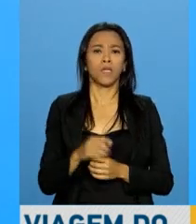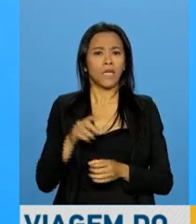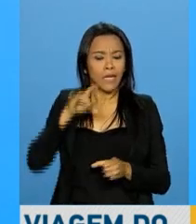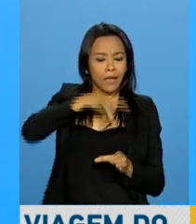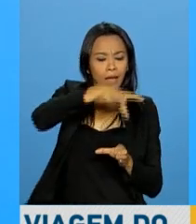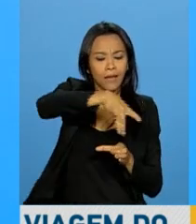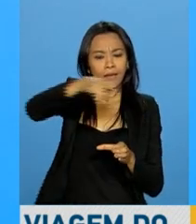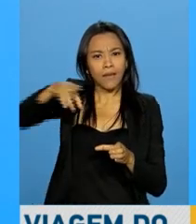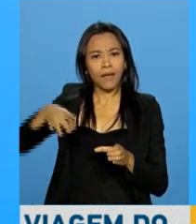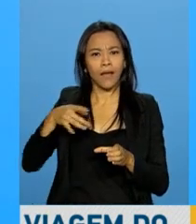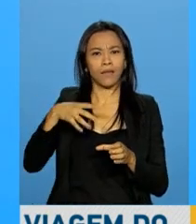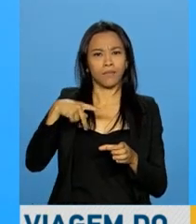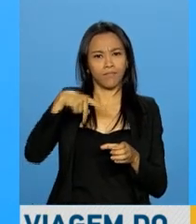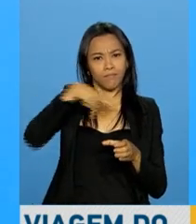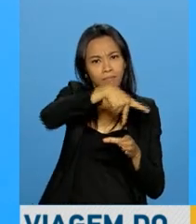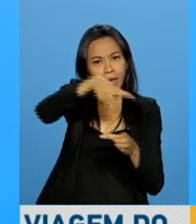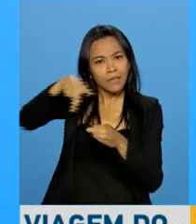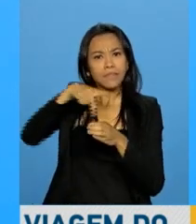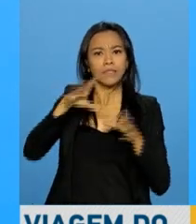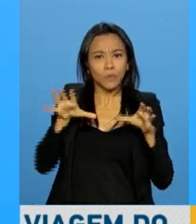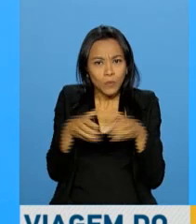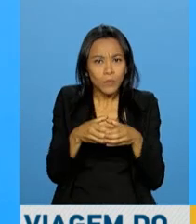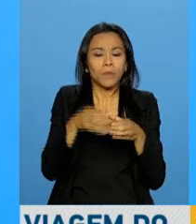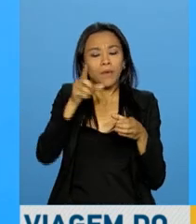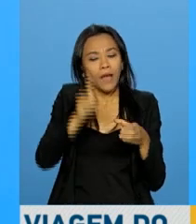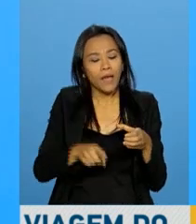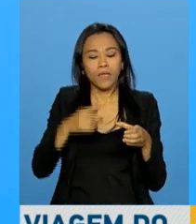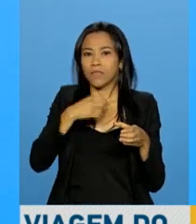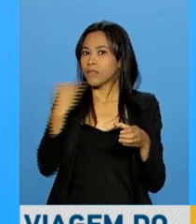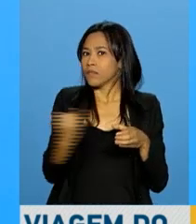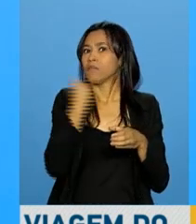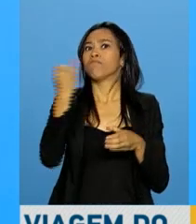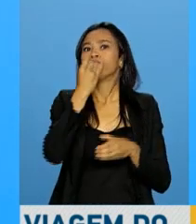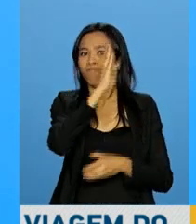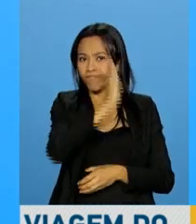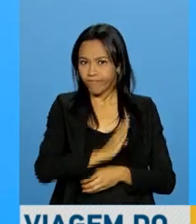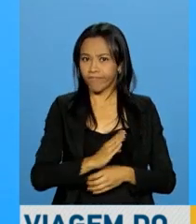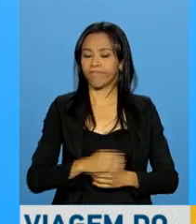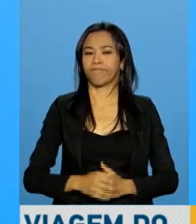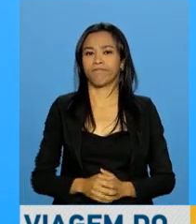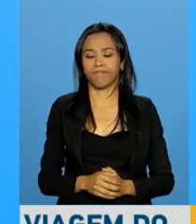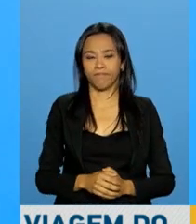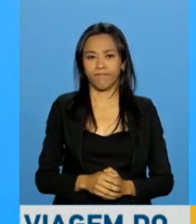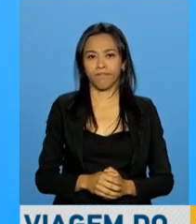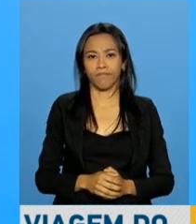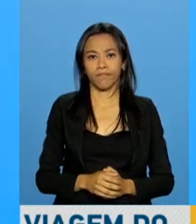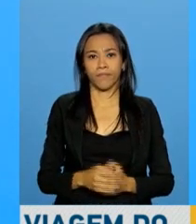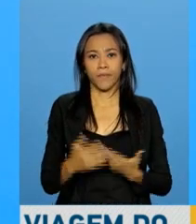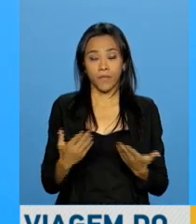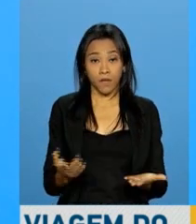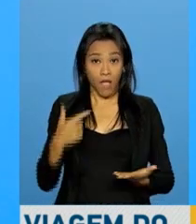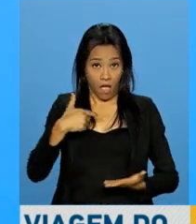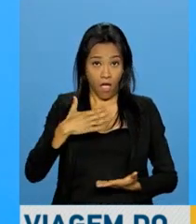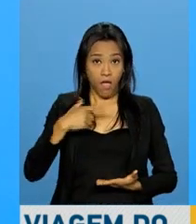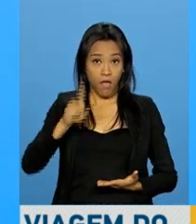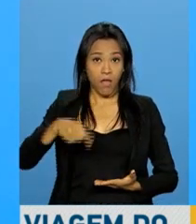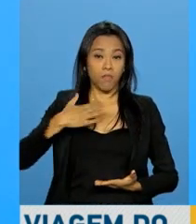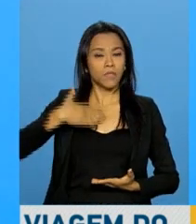primeira grandeza para o Brasil. É minha